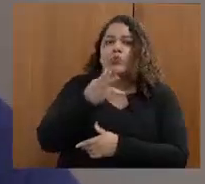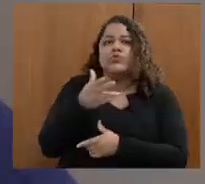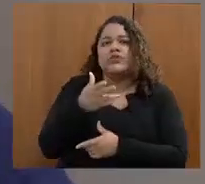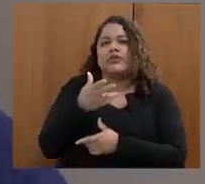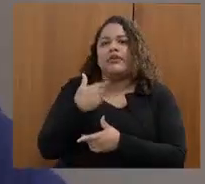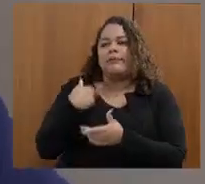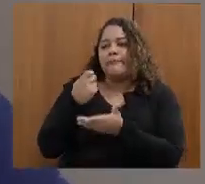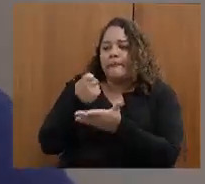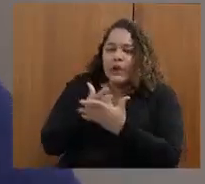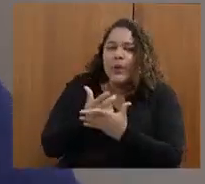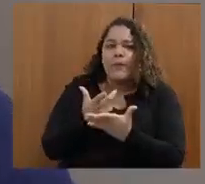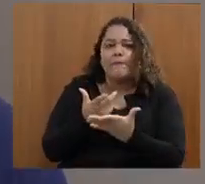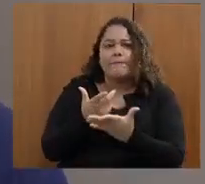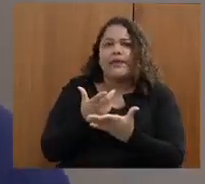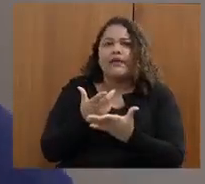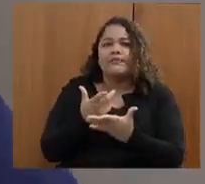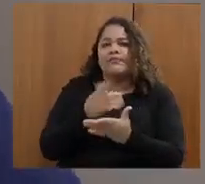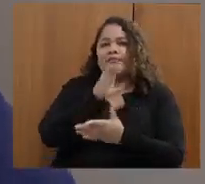que comprar